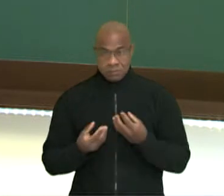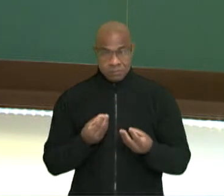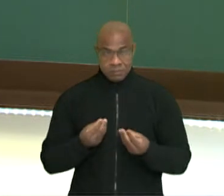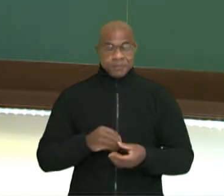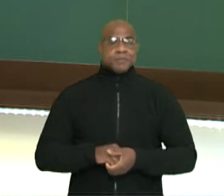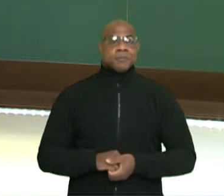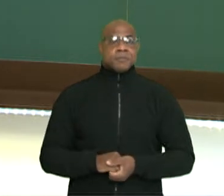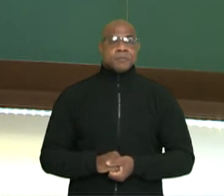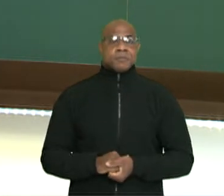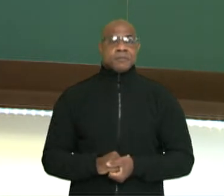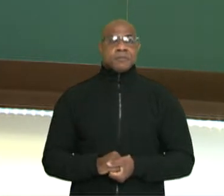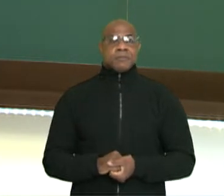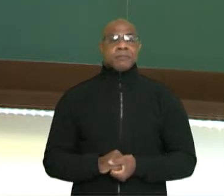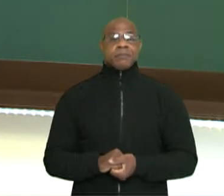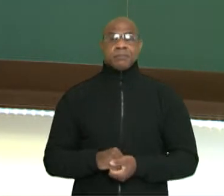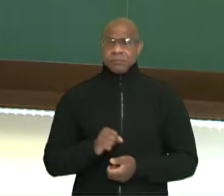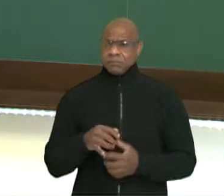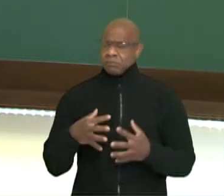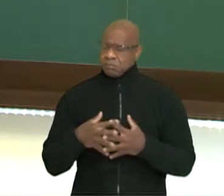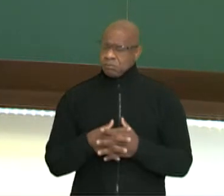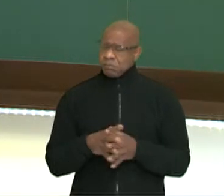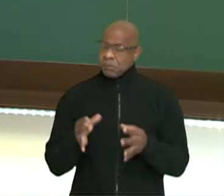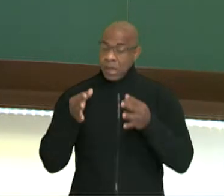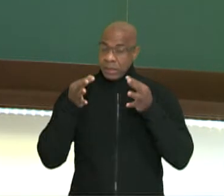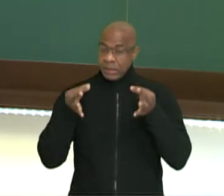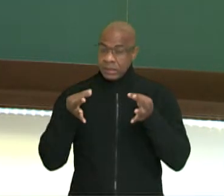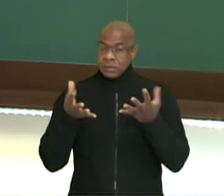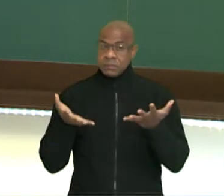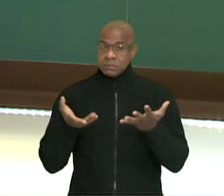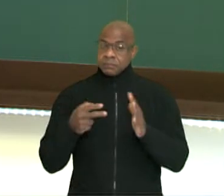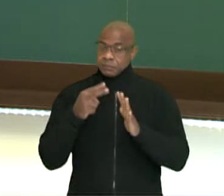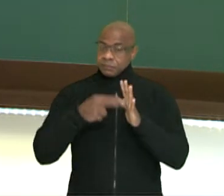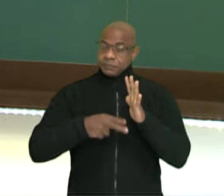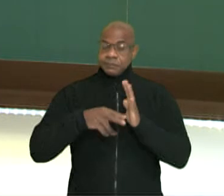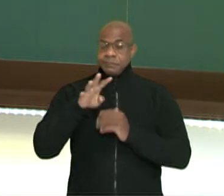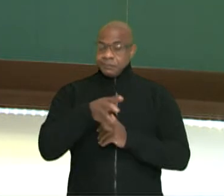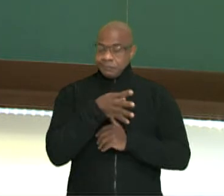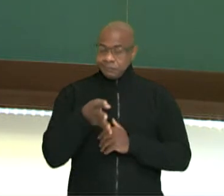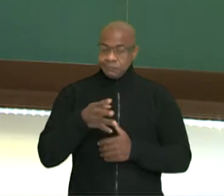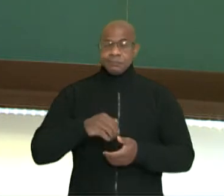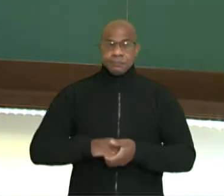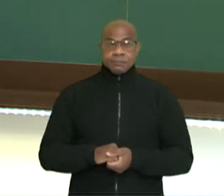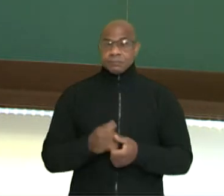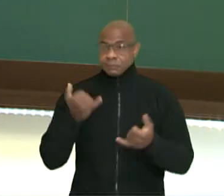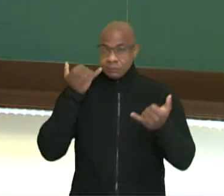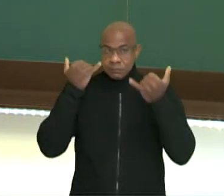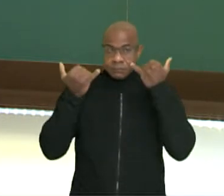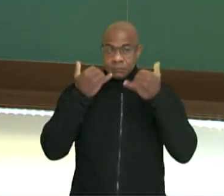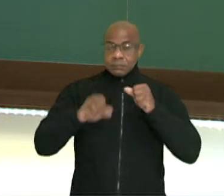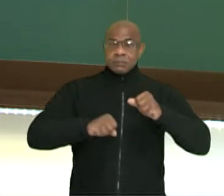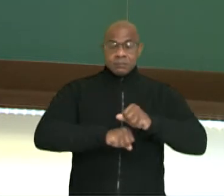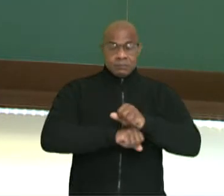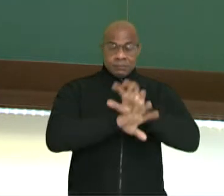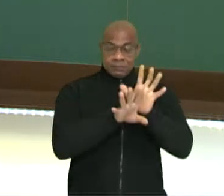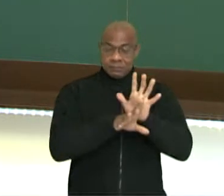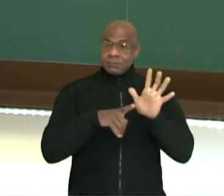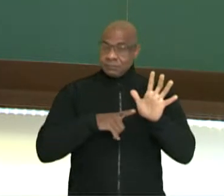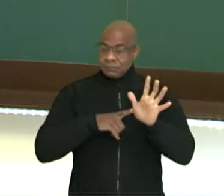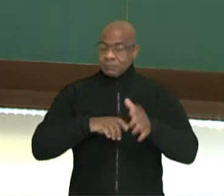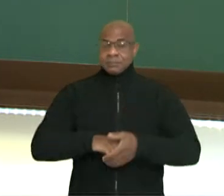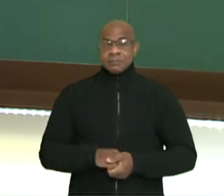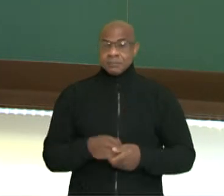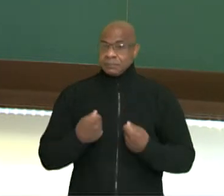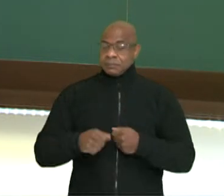Muito bem. Se você se confundiu, presta atenção aí, porque é na leitura da tabela. Como eu disse, as informações estão lá, ó, piscando. A gente só